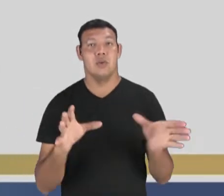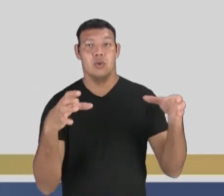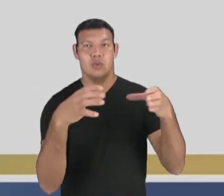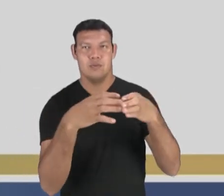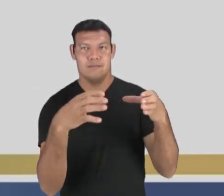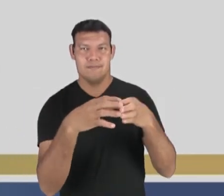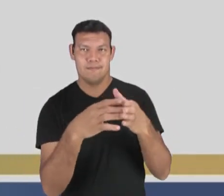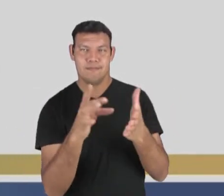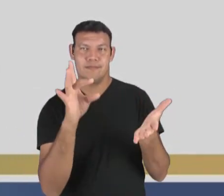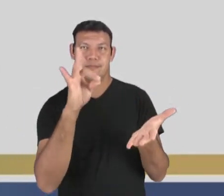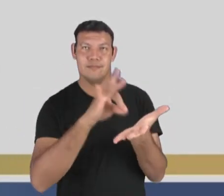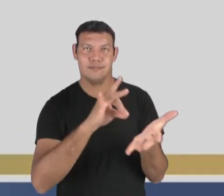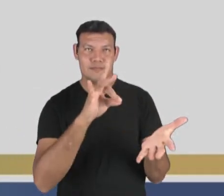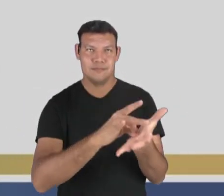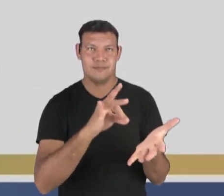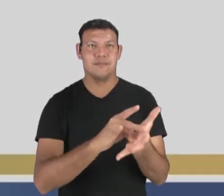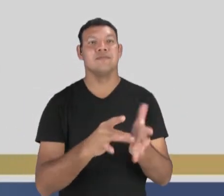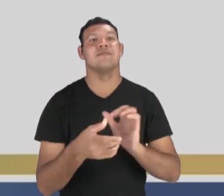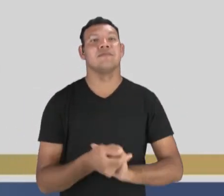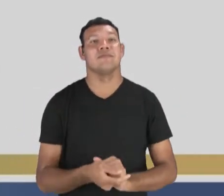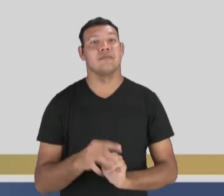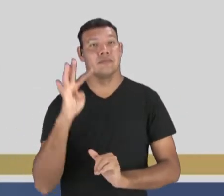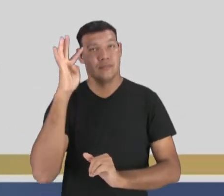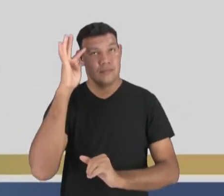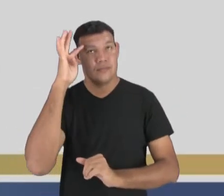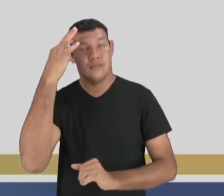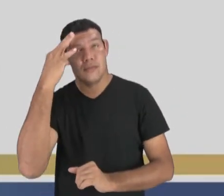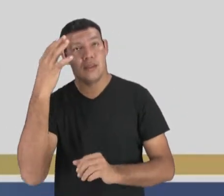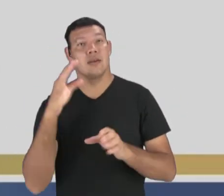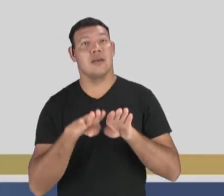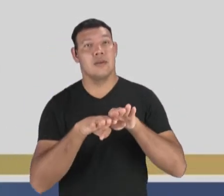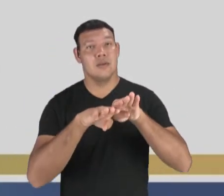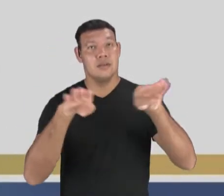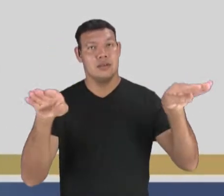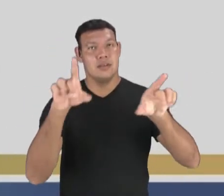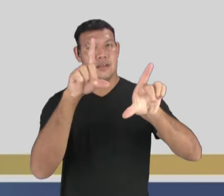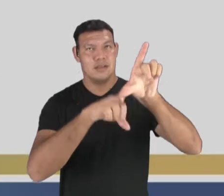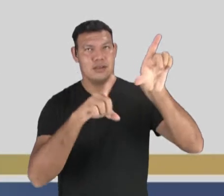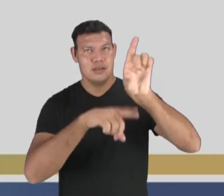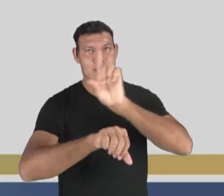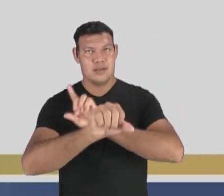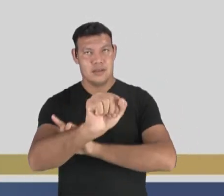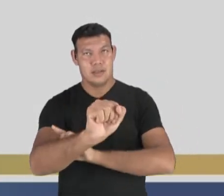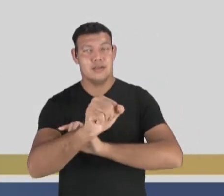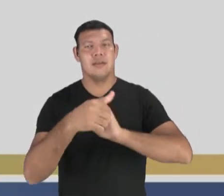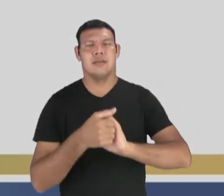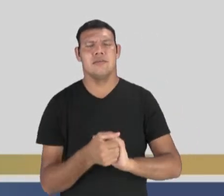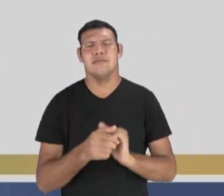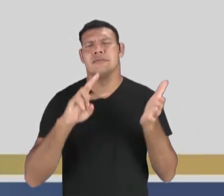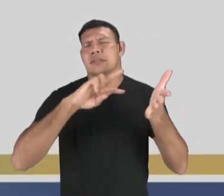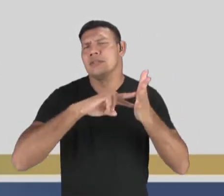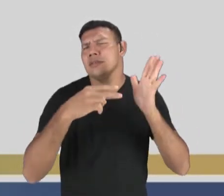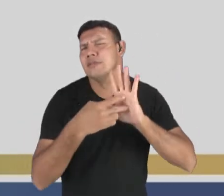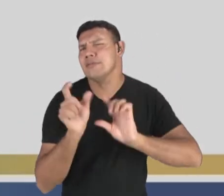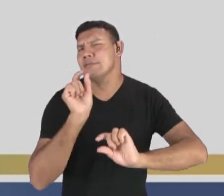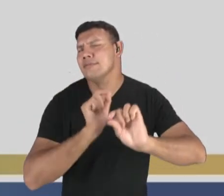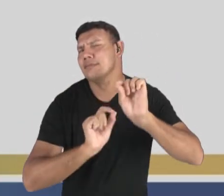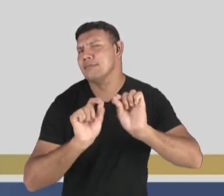S, se for solução de todas as equações de S. O que significa dizer,